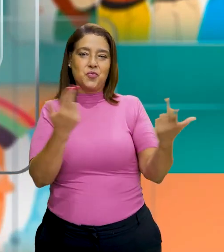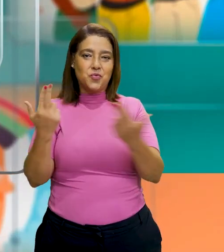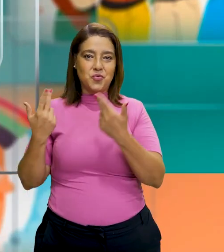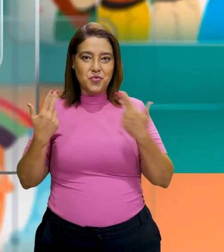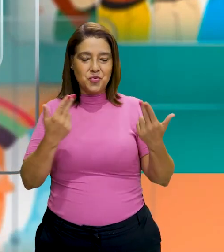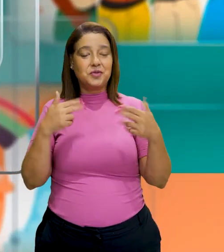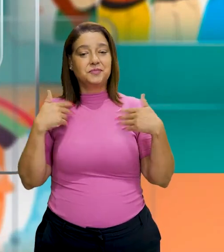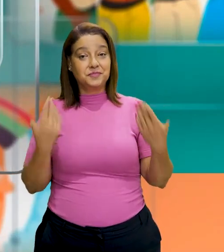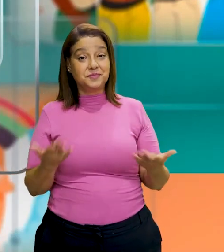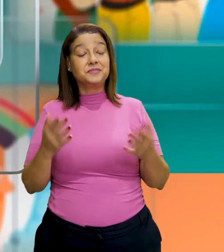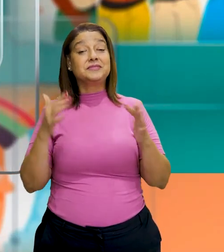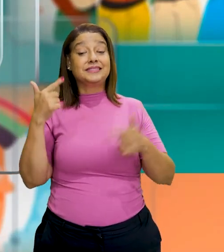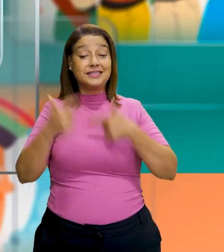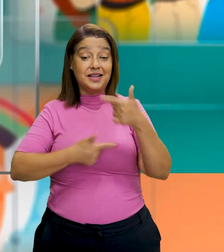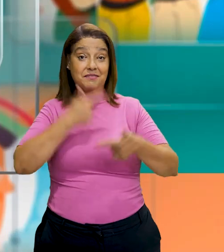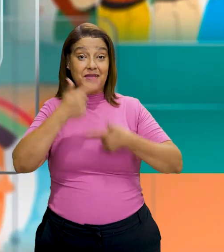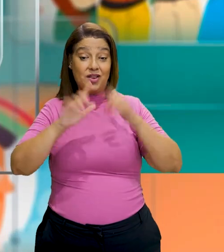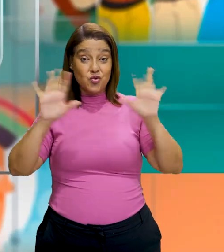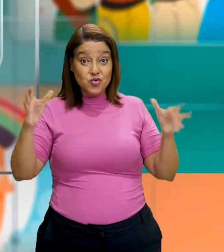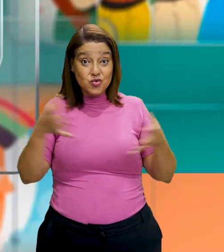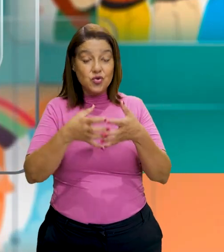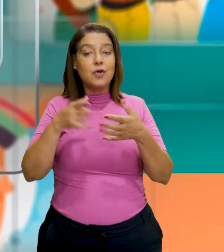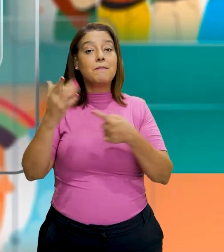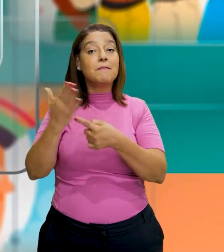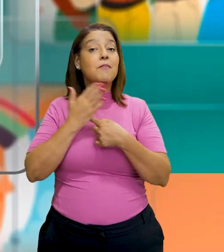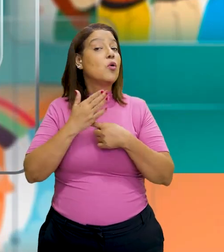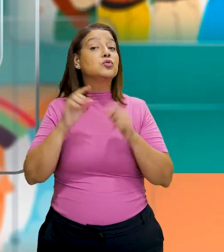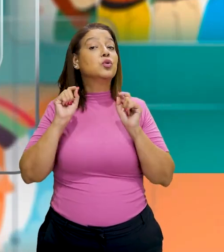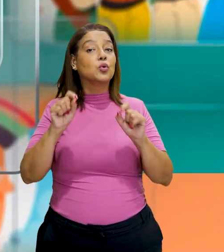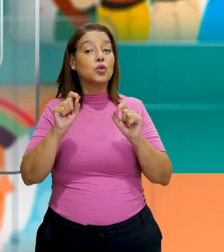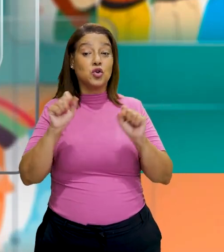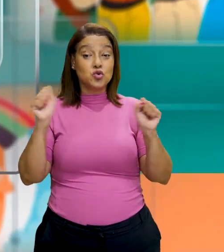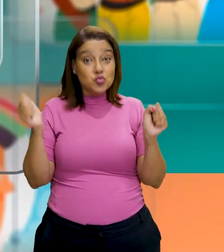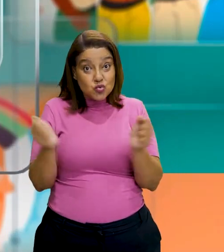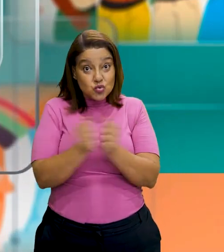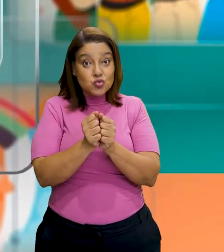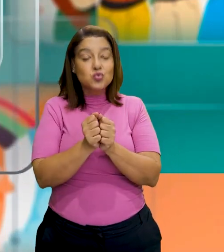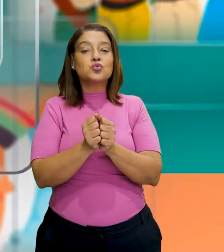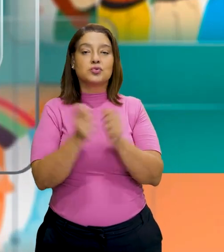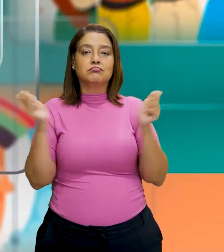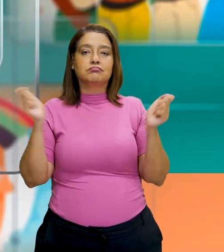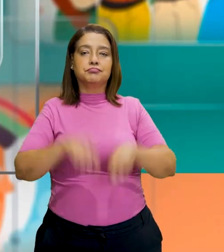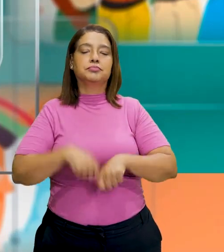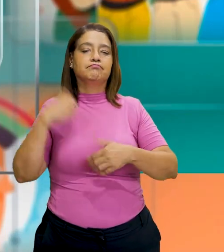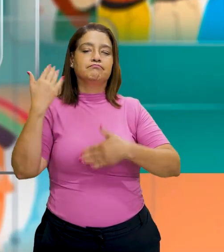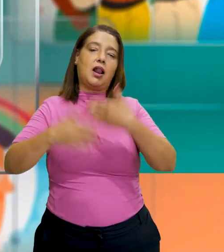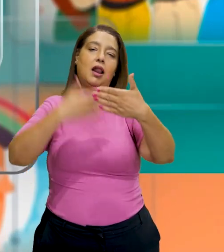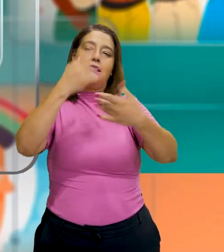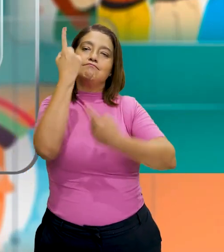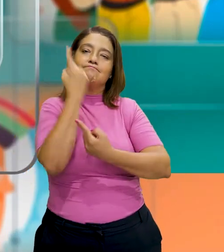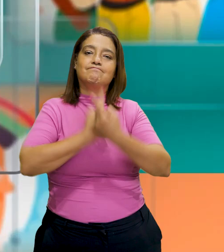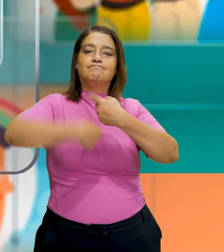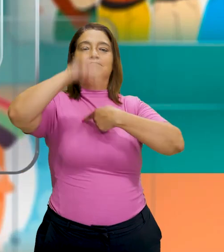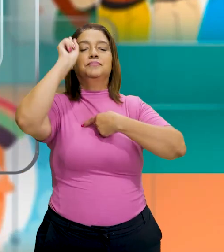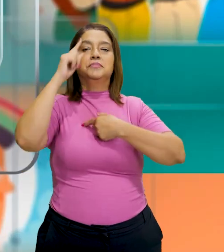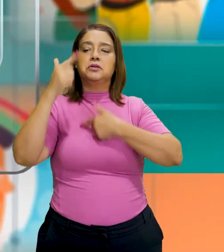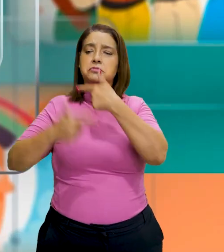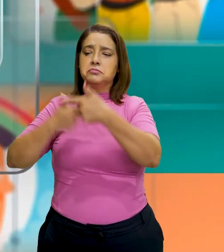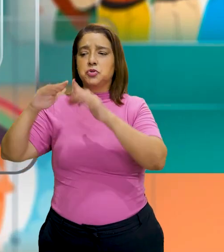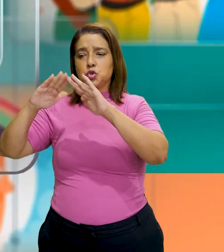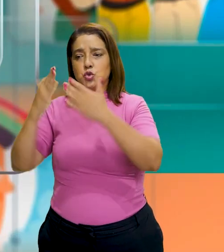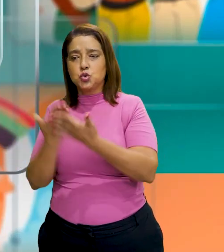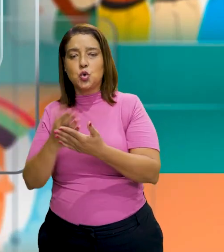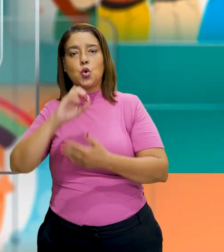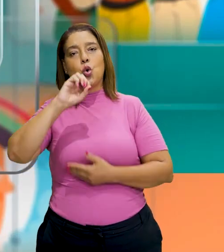objetivos comuns. Por fim, o trabalho em equipe nos mostra que, juntos, podemos ir mais longe, seja